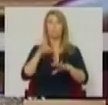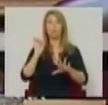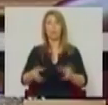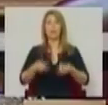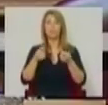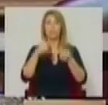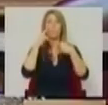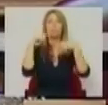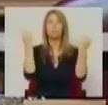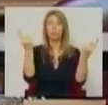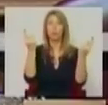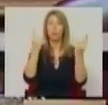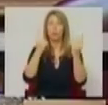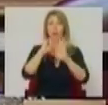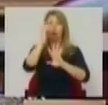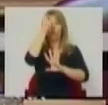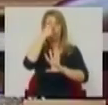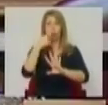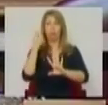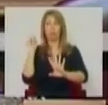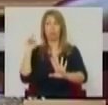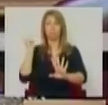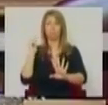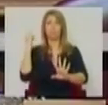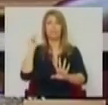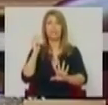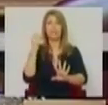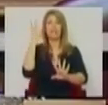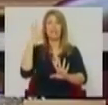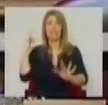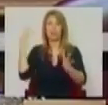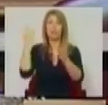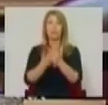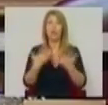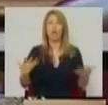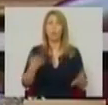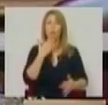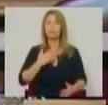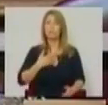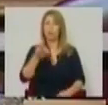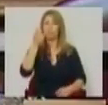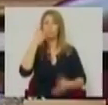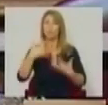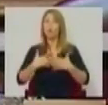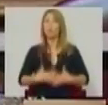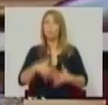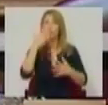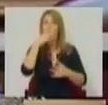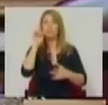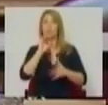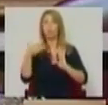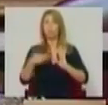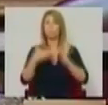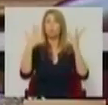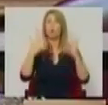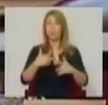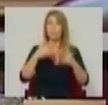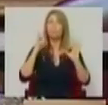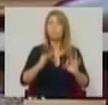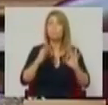o histórico passado destes 3 anos leva-nos a ter fundadas dúvidas sobre se estes valores inscritos no orçamento vão ser